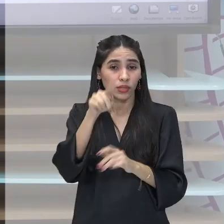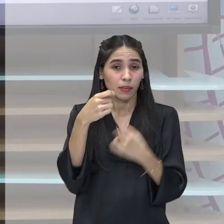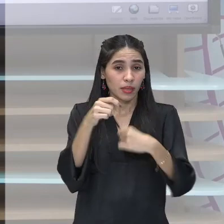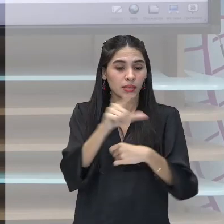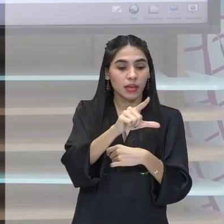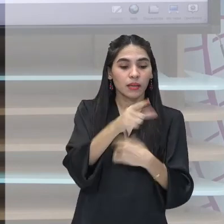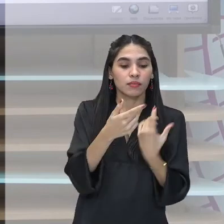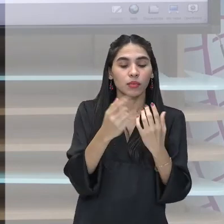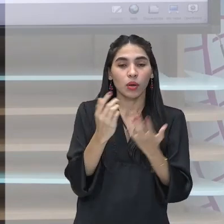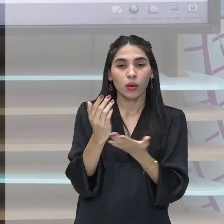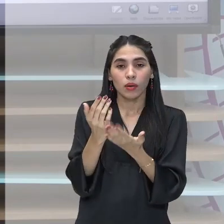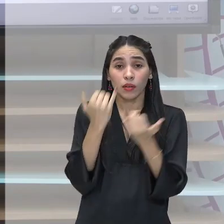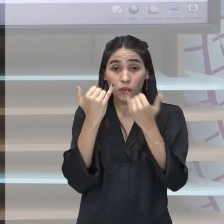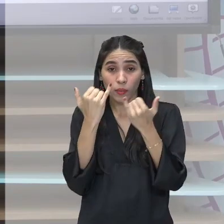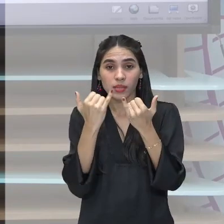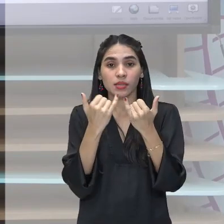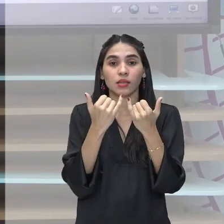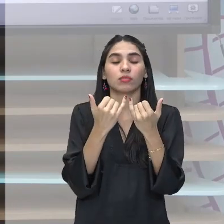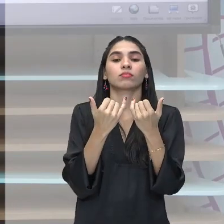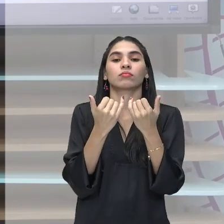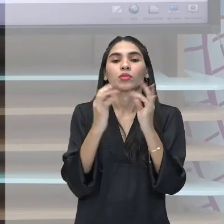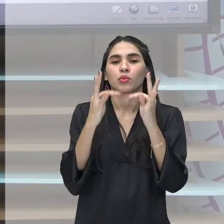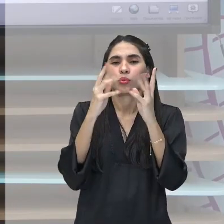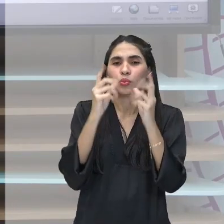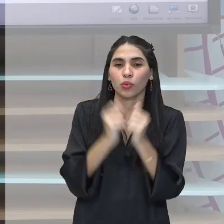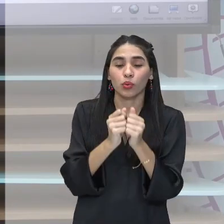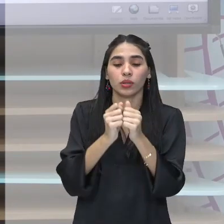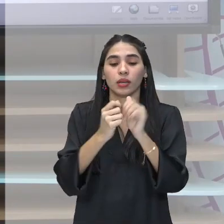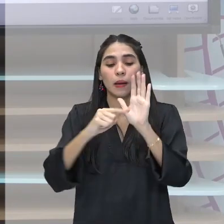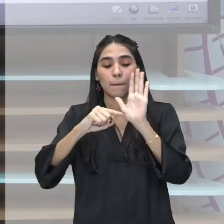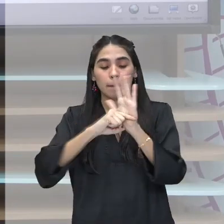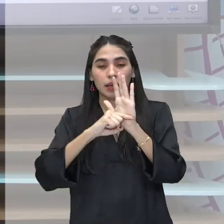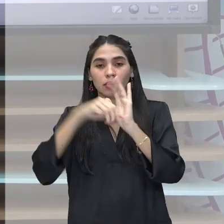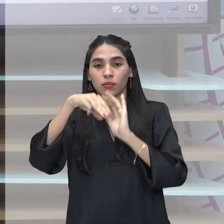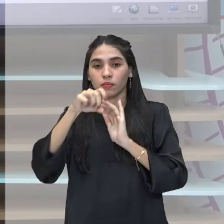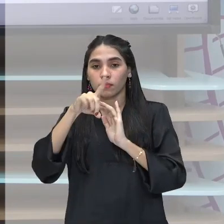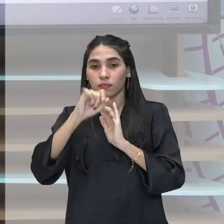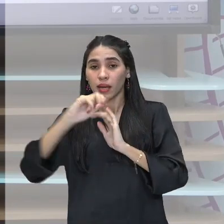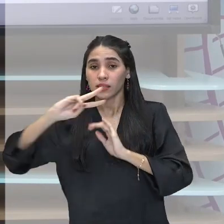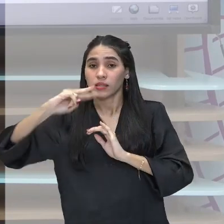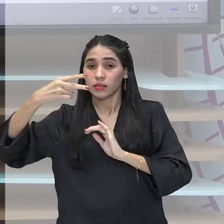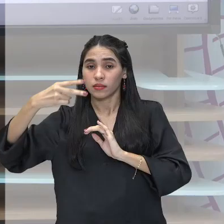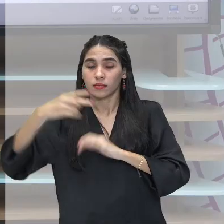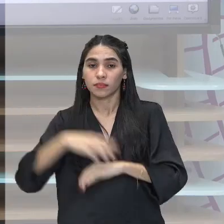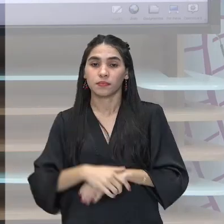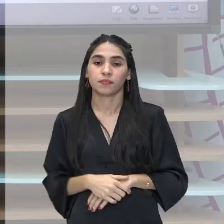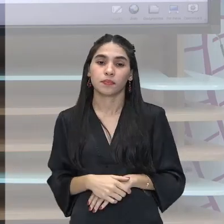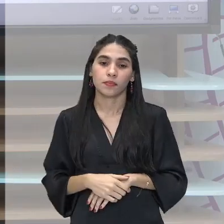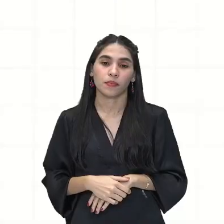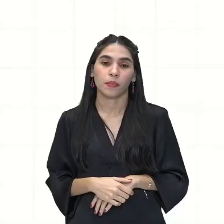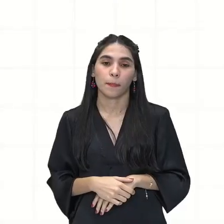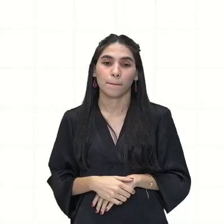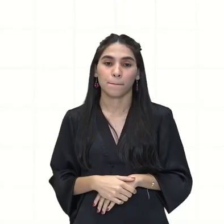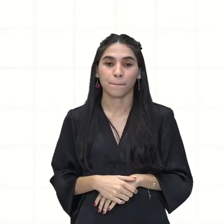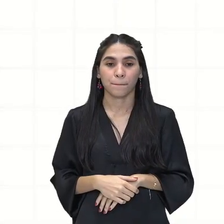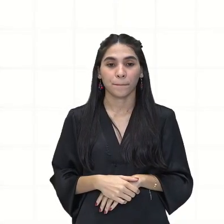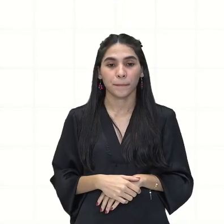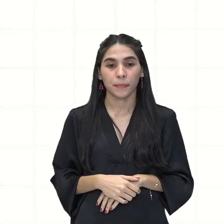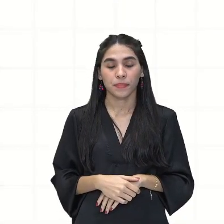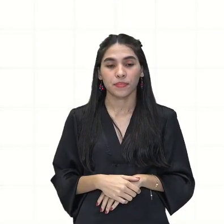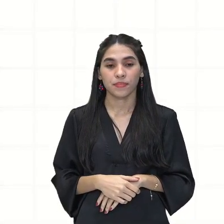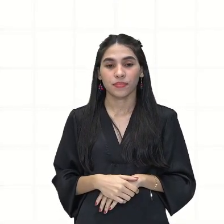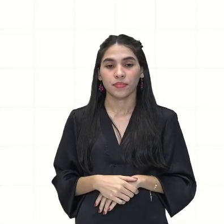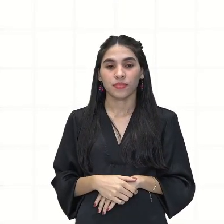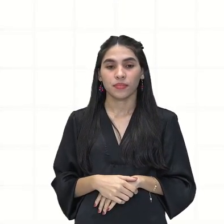nota menos a média elevada ao quadrado, e são 4, né? Então, vamos continuar com a